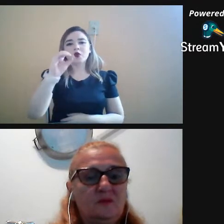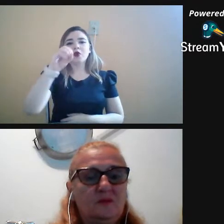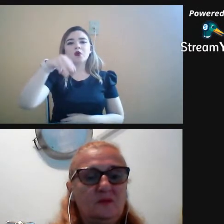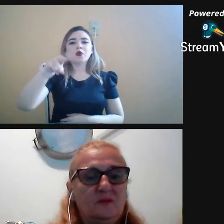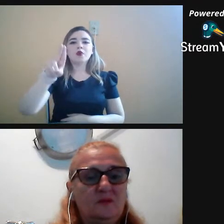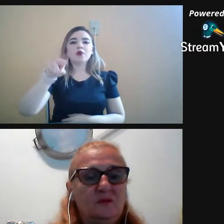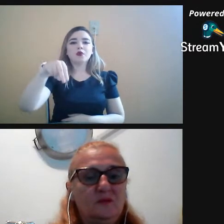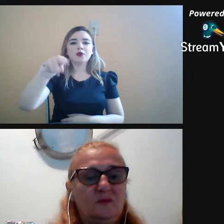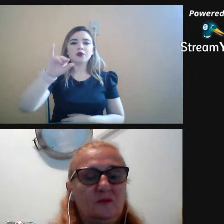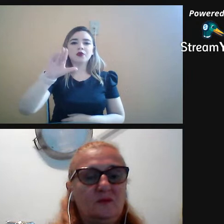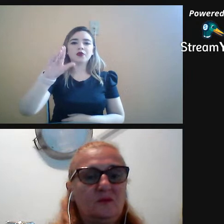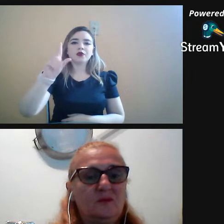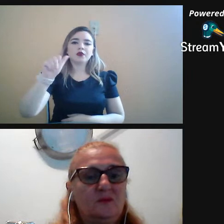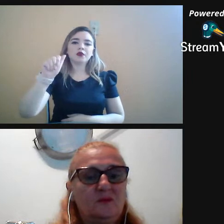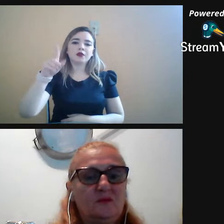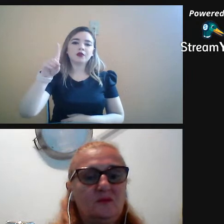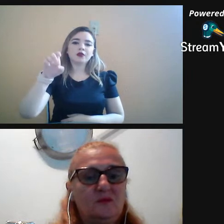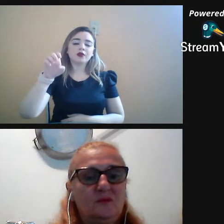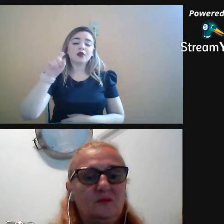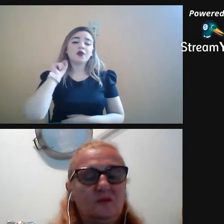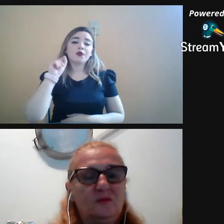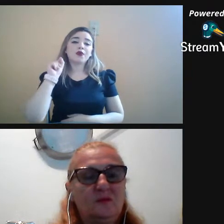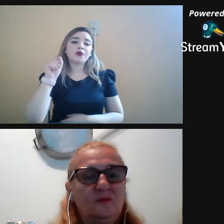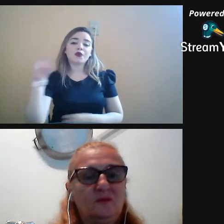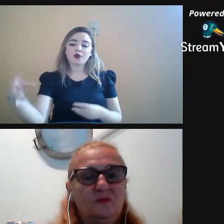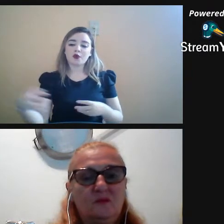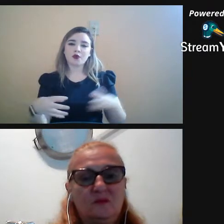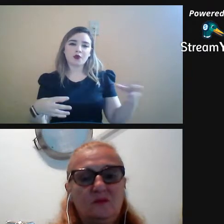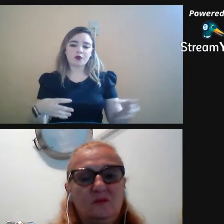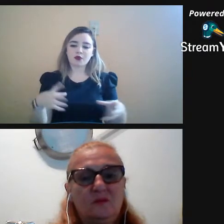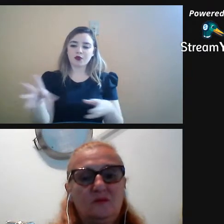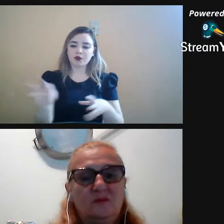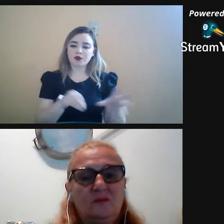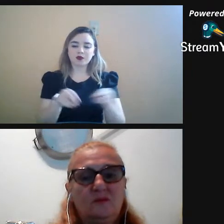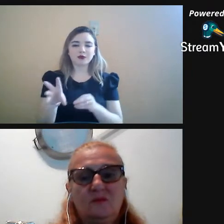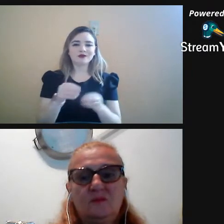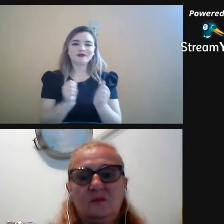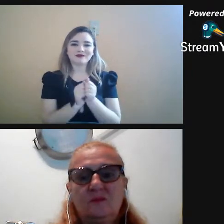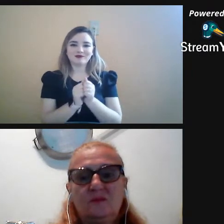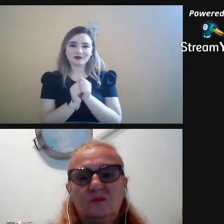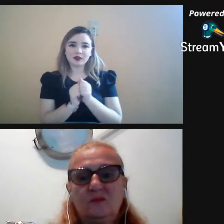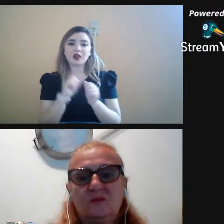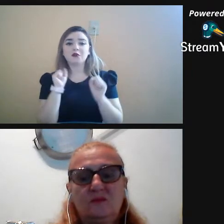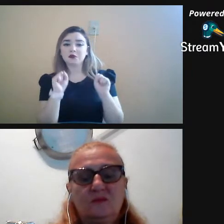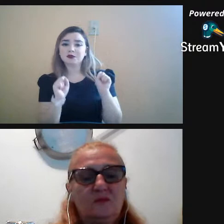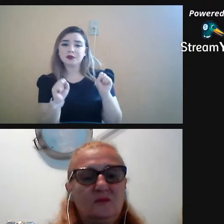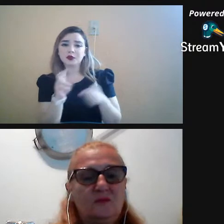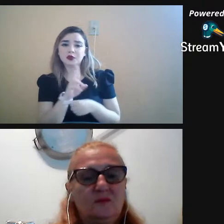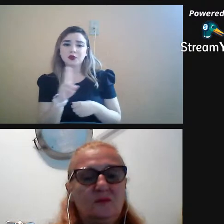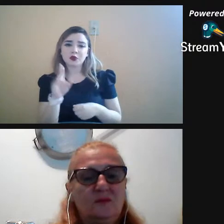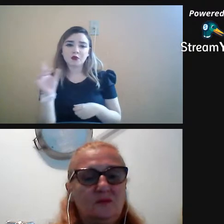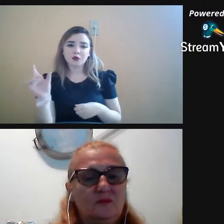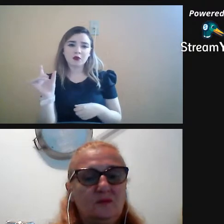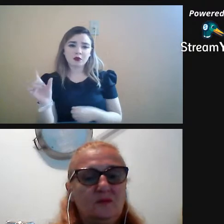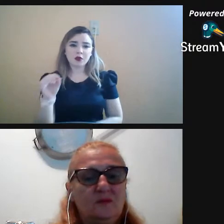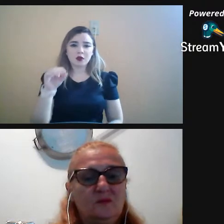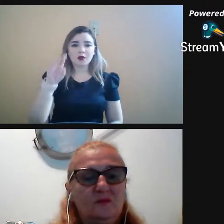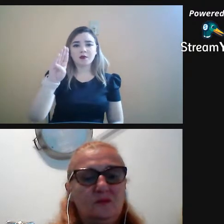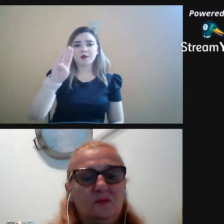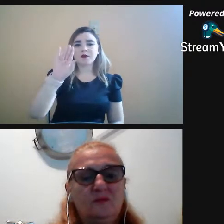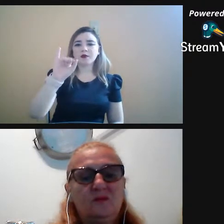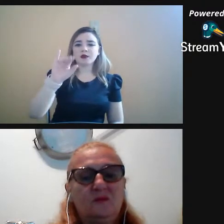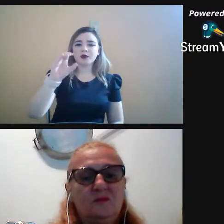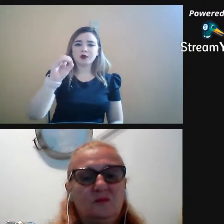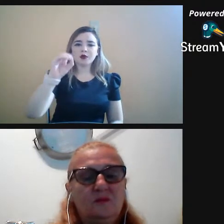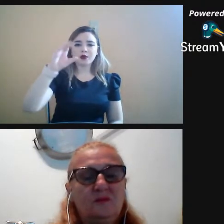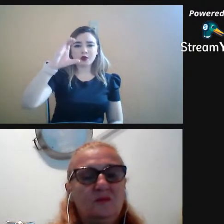de populações. Você pode usar as palavras biocenose ou biota